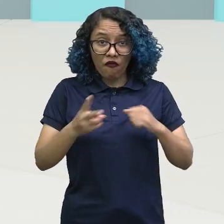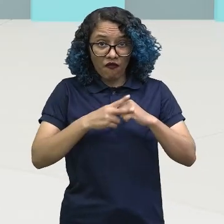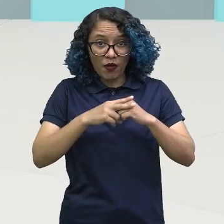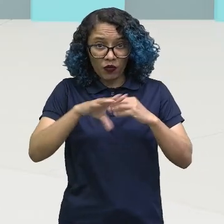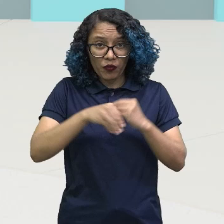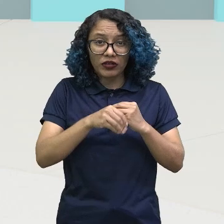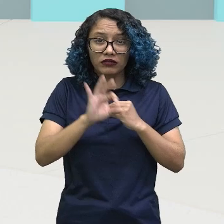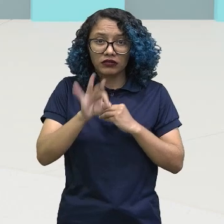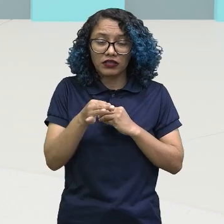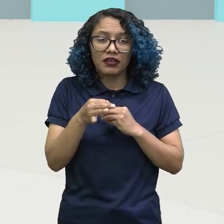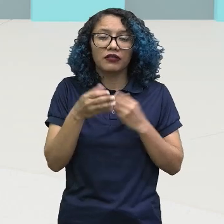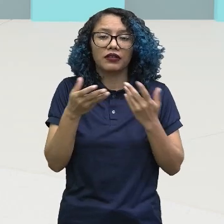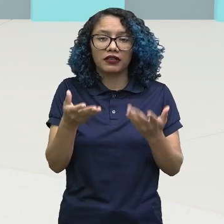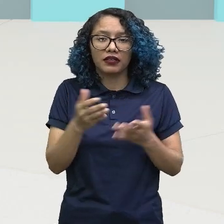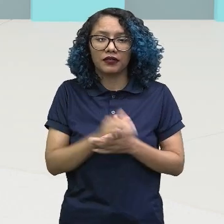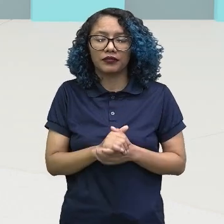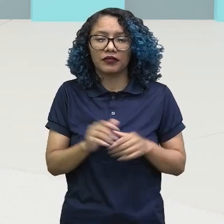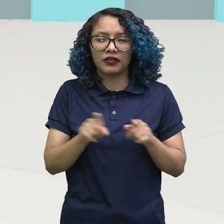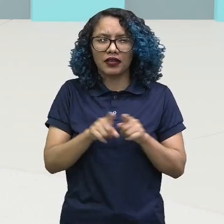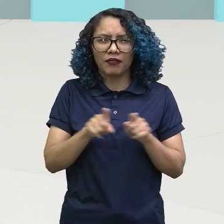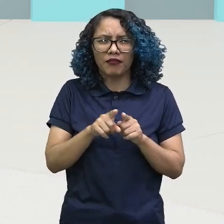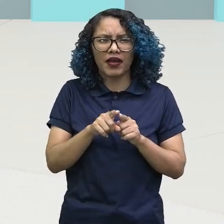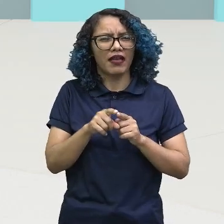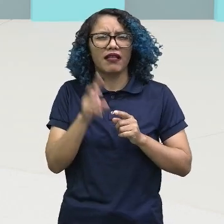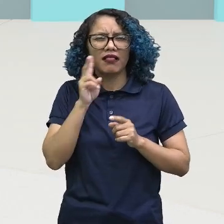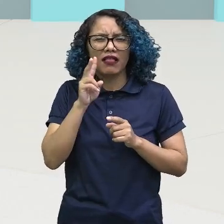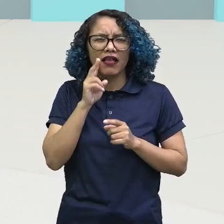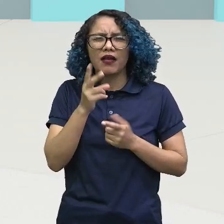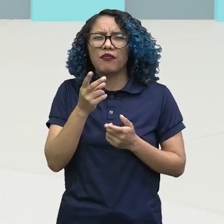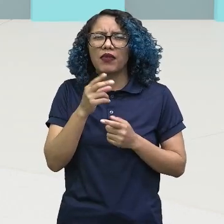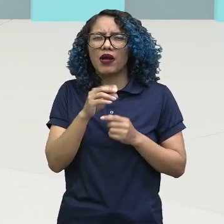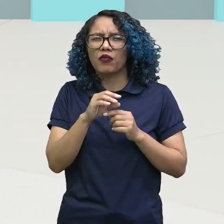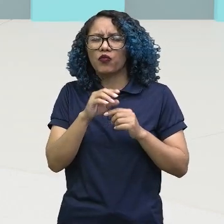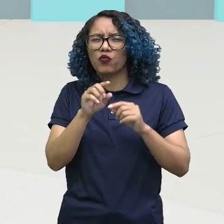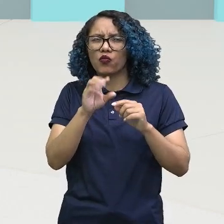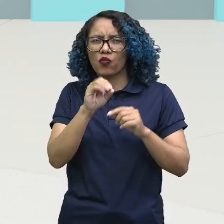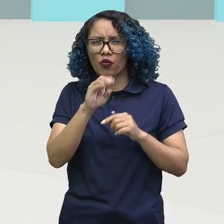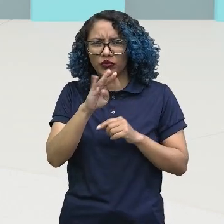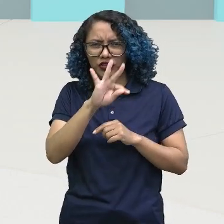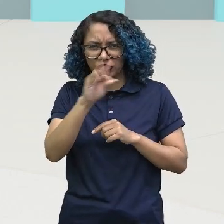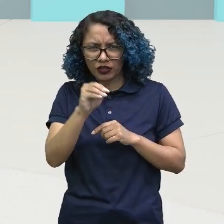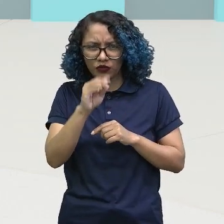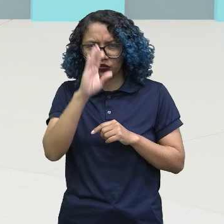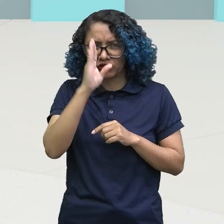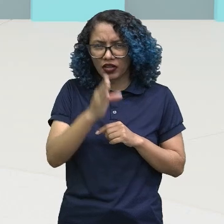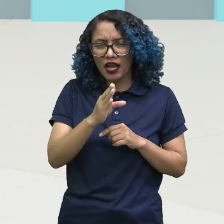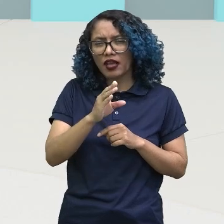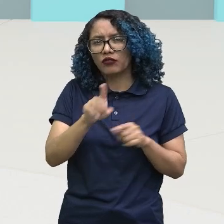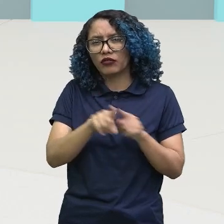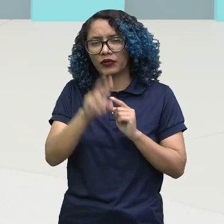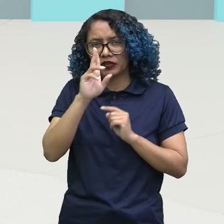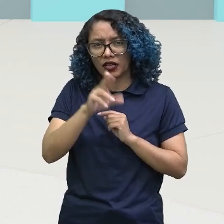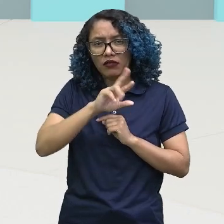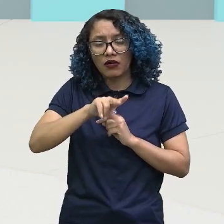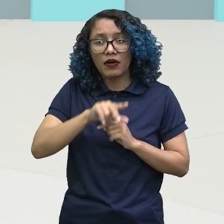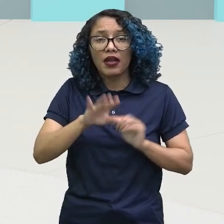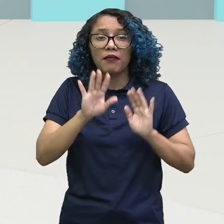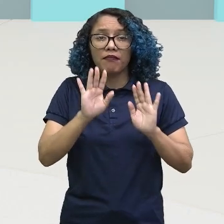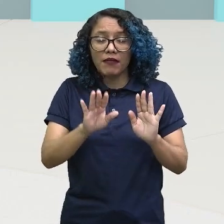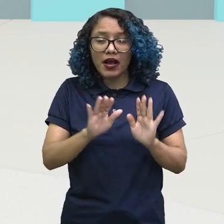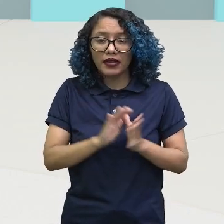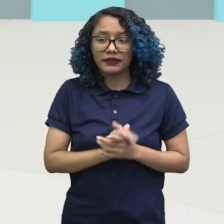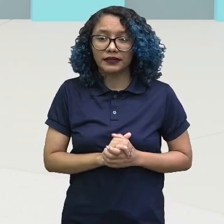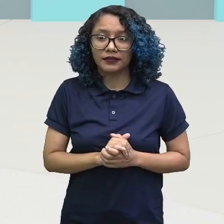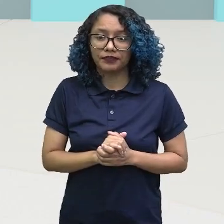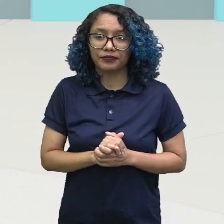verbais, aí nós temos o objeto direto, o objeto indireto e assim por diante. Nesse caso, como a oração está completando